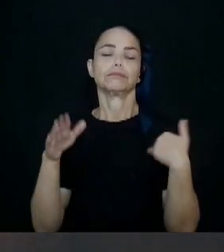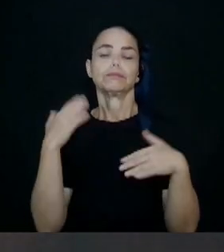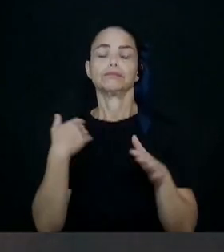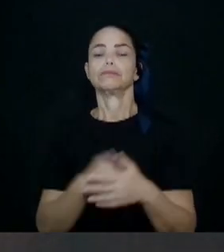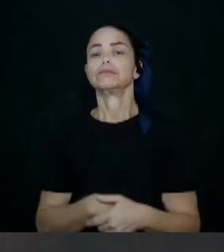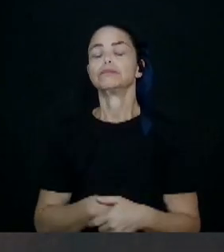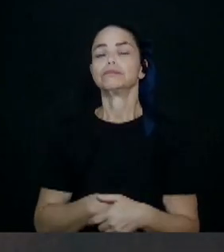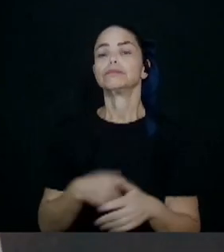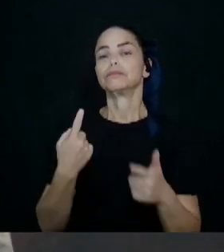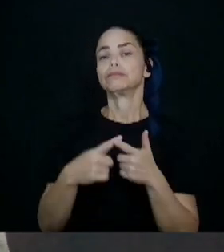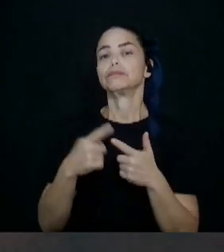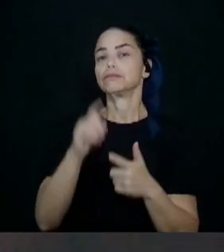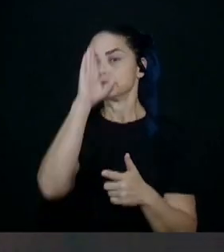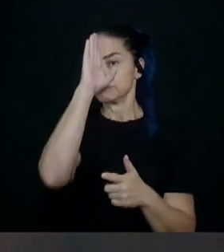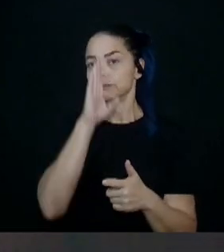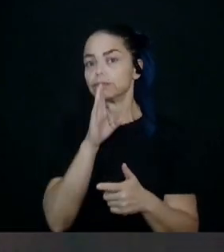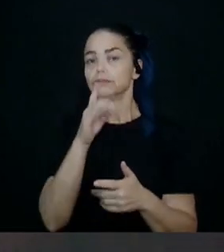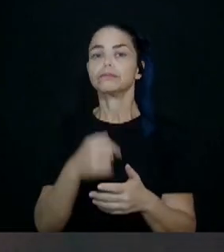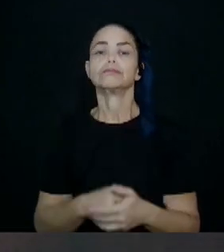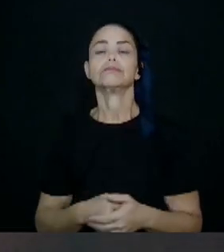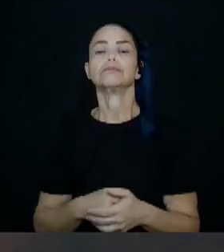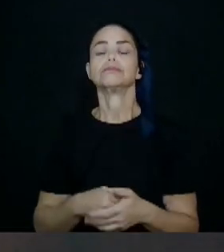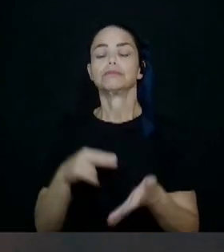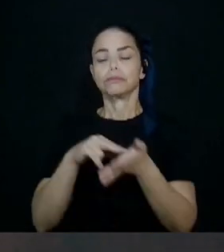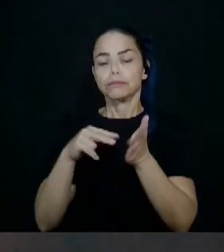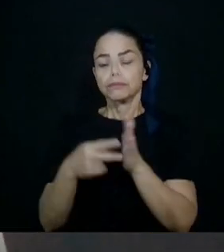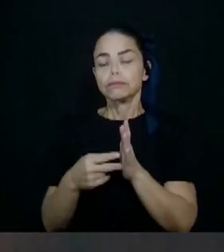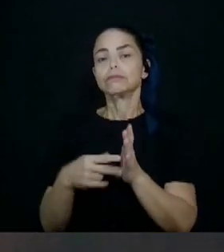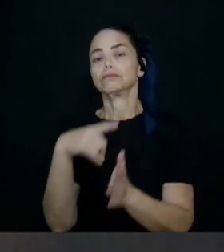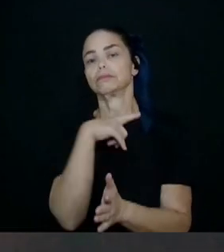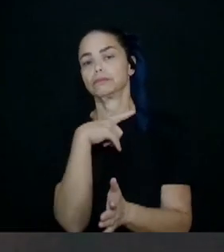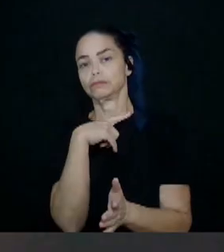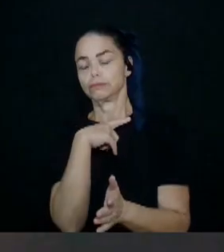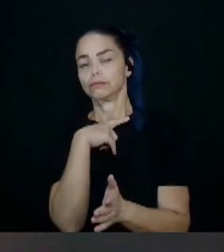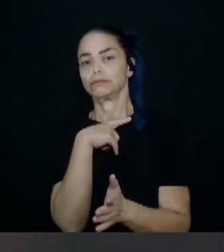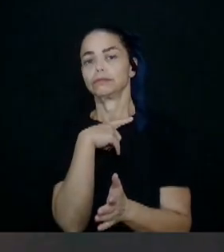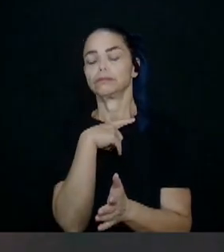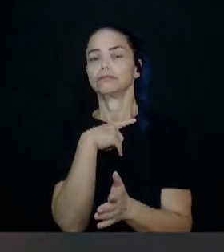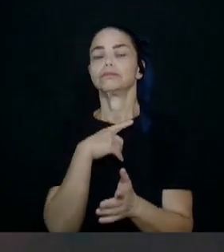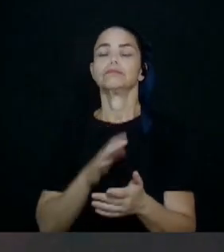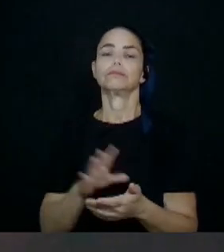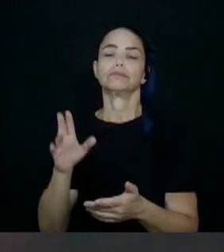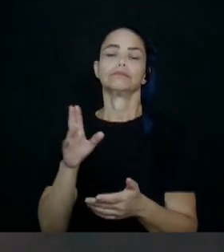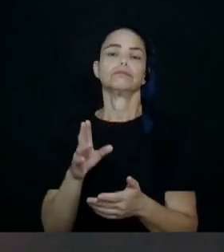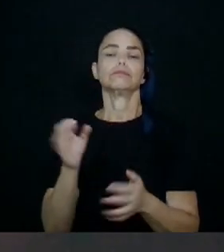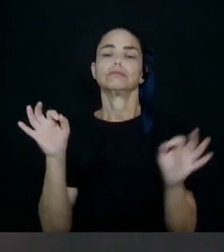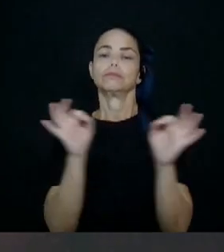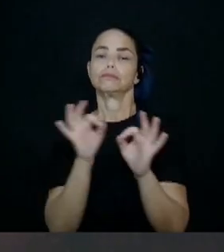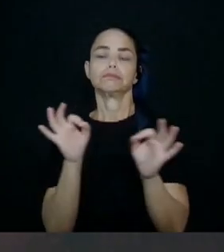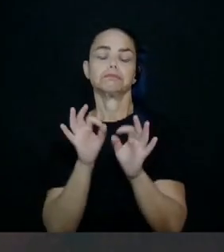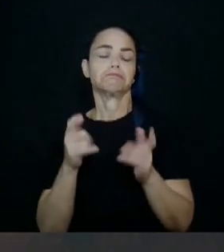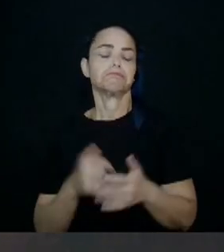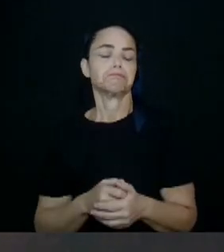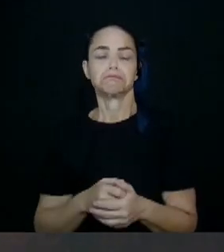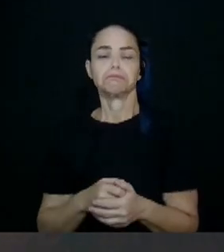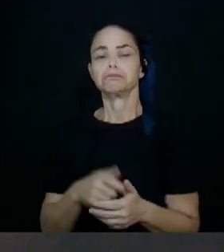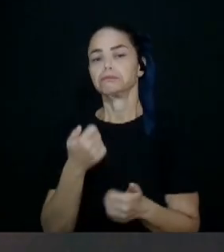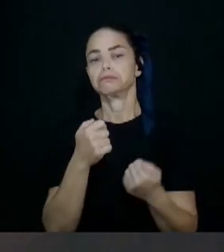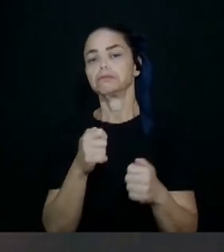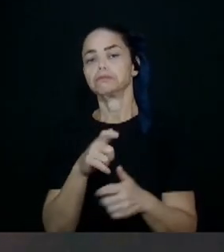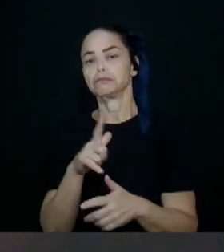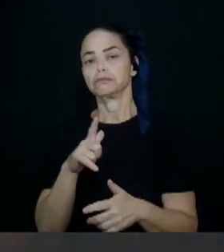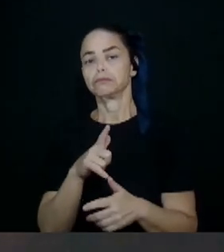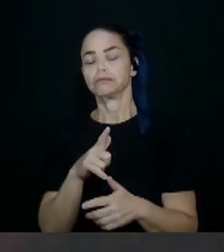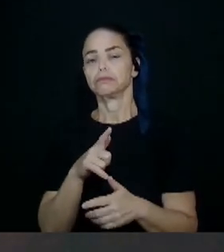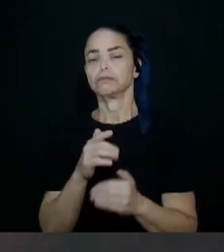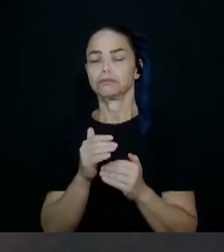gratuito. Então, quer dizer, você tem a funcionalidade e não tem que ter o